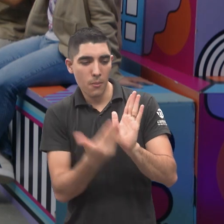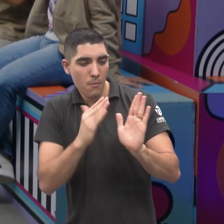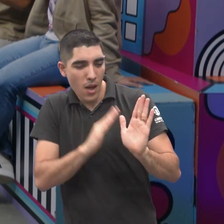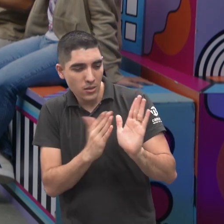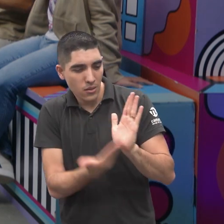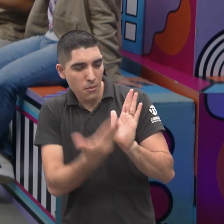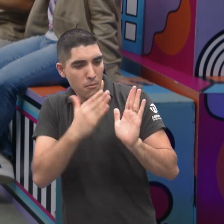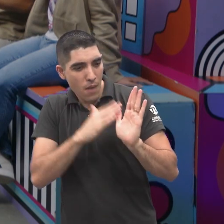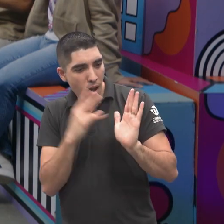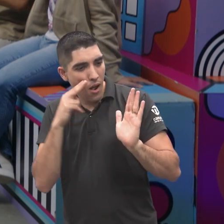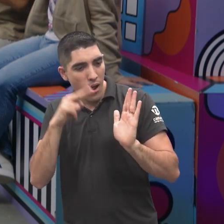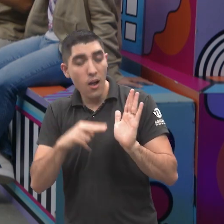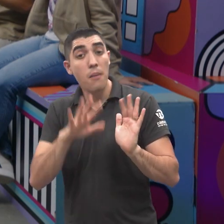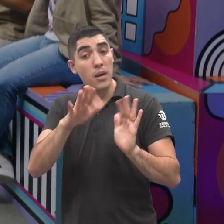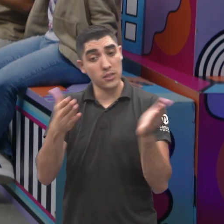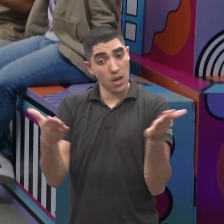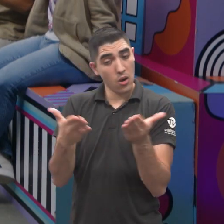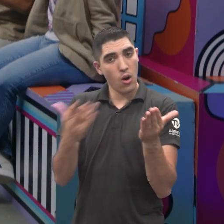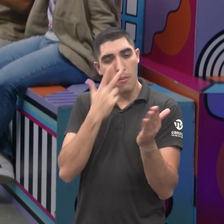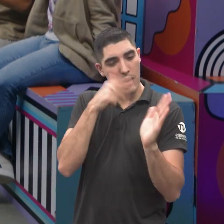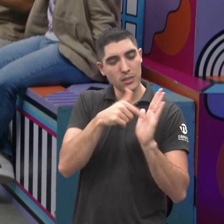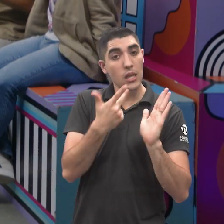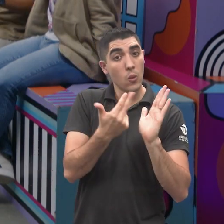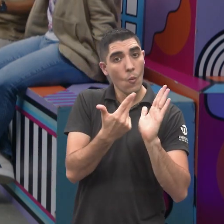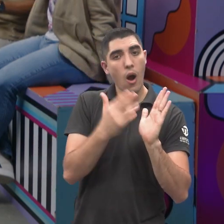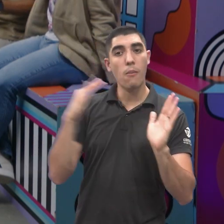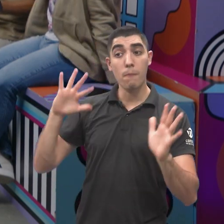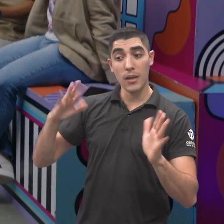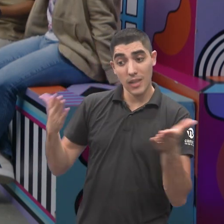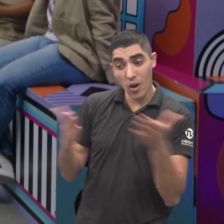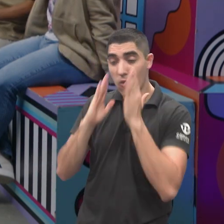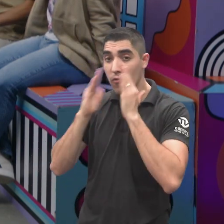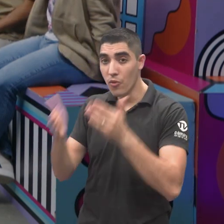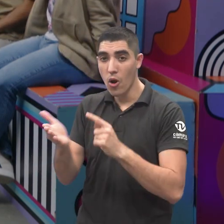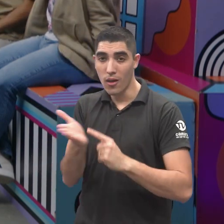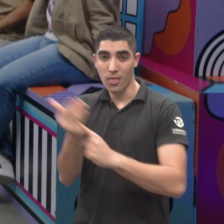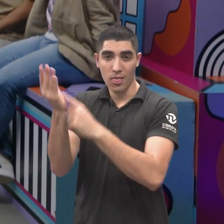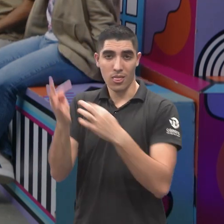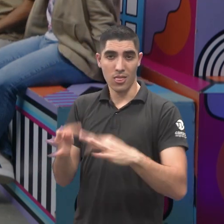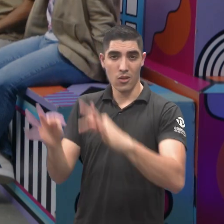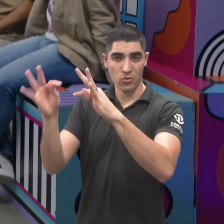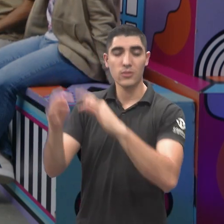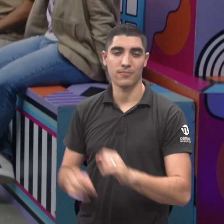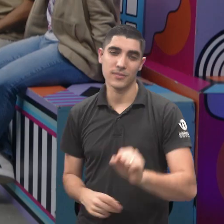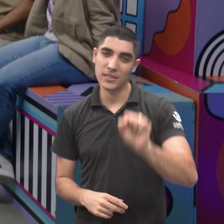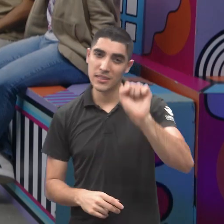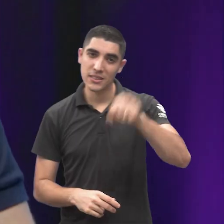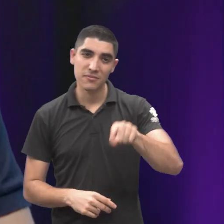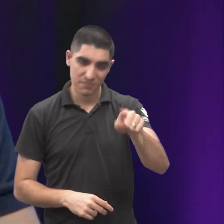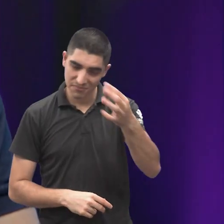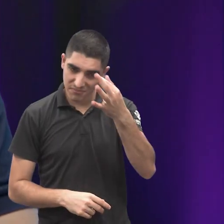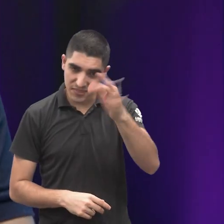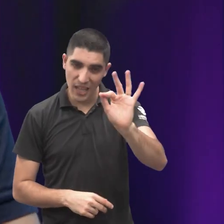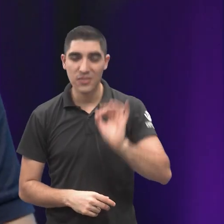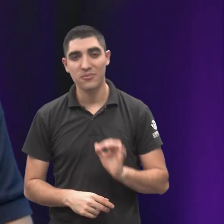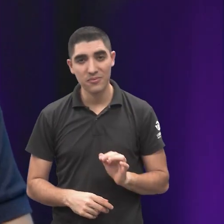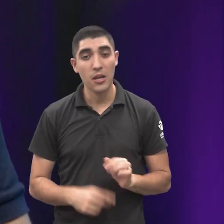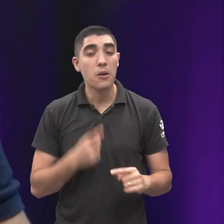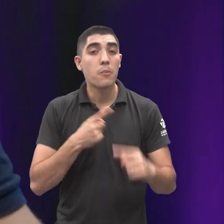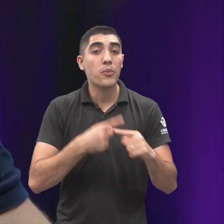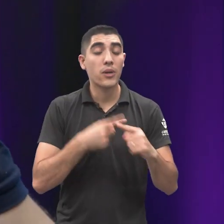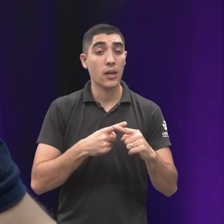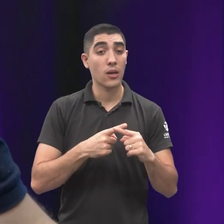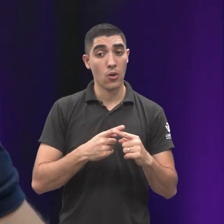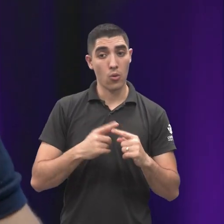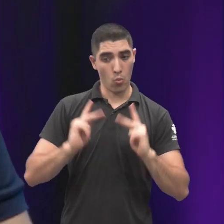tem essa mesma coisa, essa mesma ideia, só que de uma maneira muito mais tecnológica. Total. Eu acho que isso é super válido,